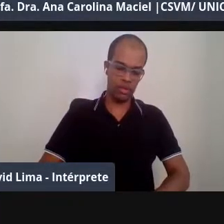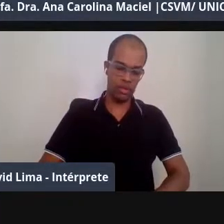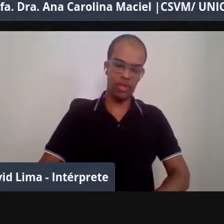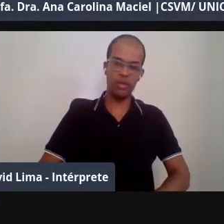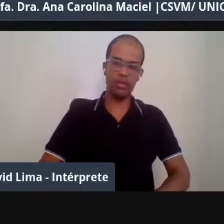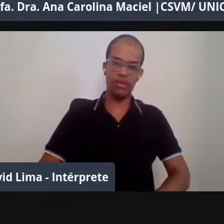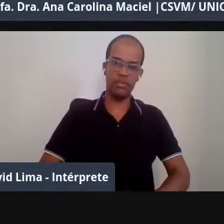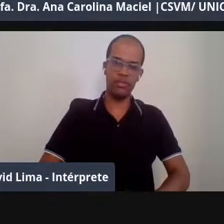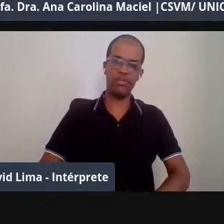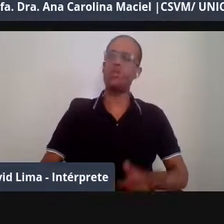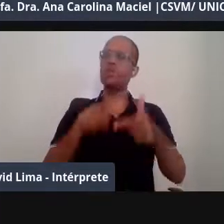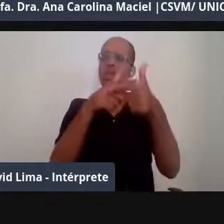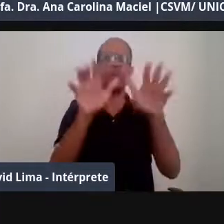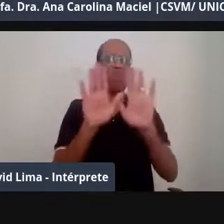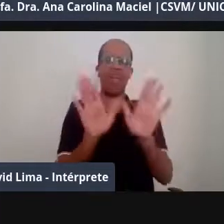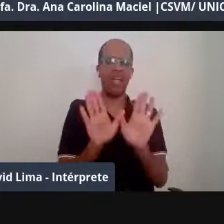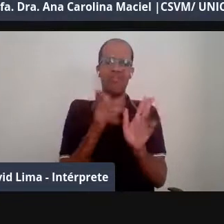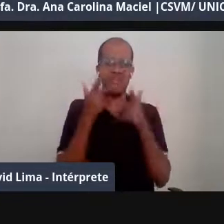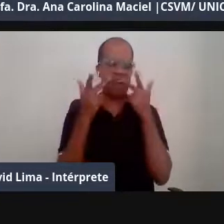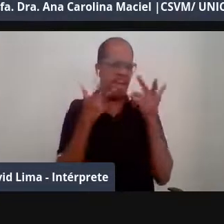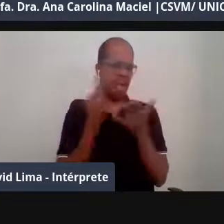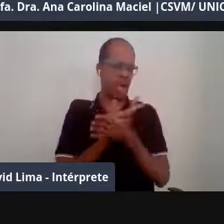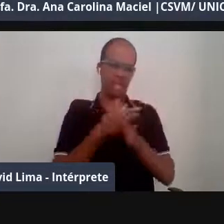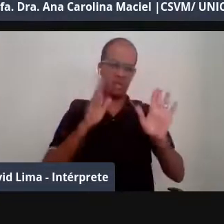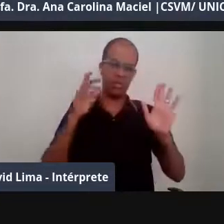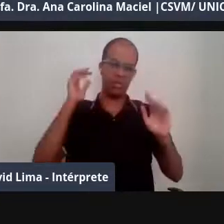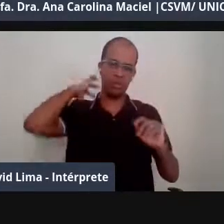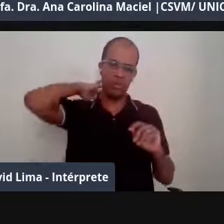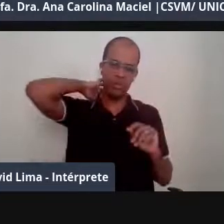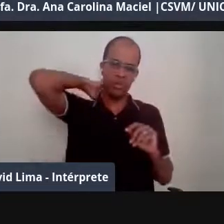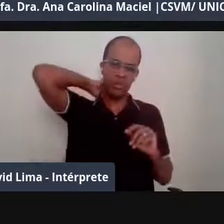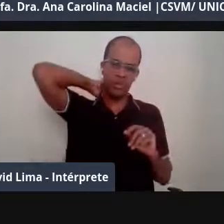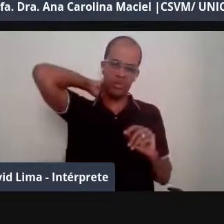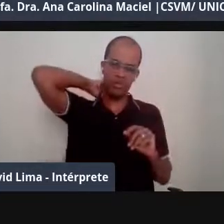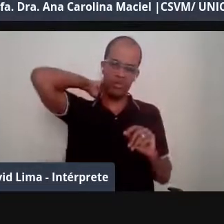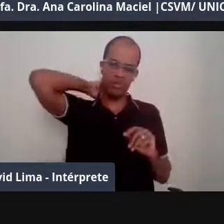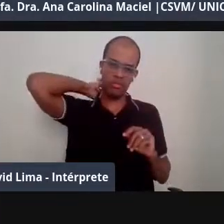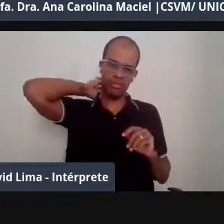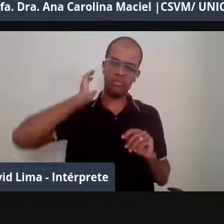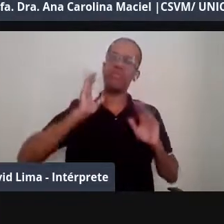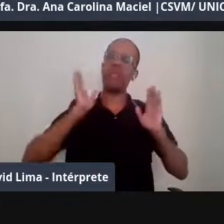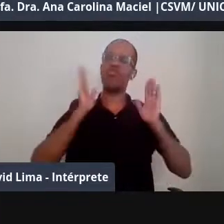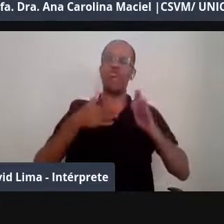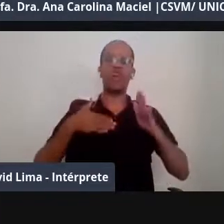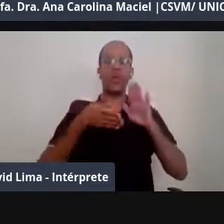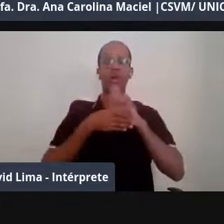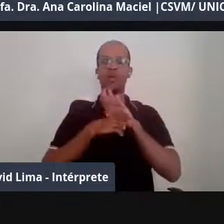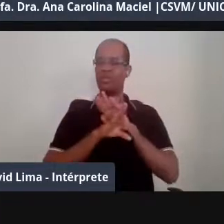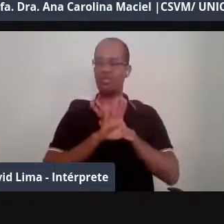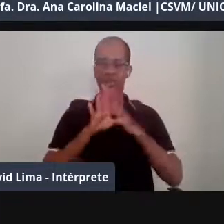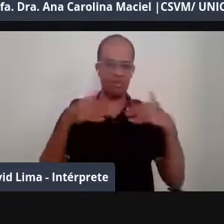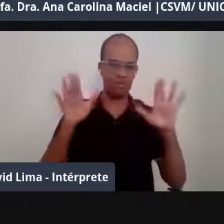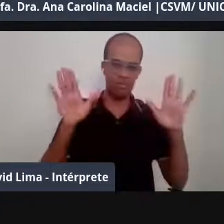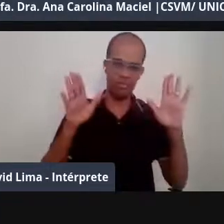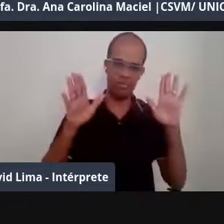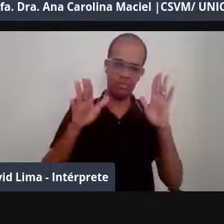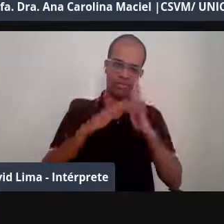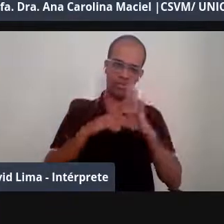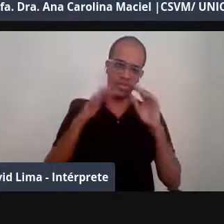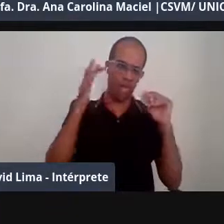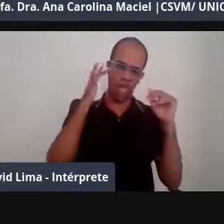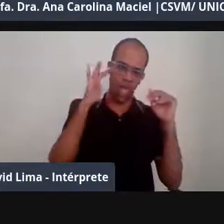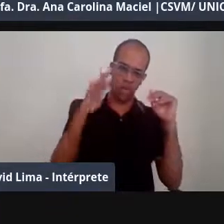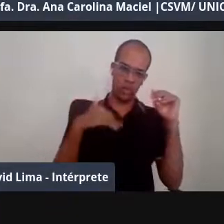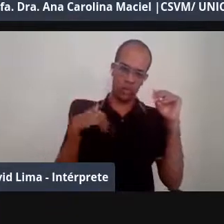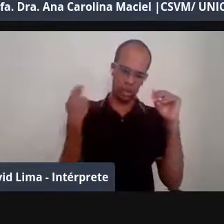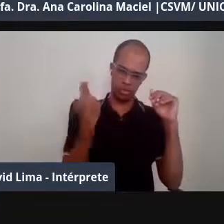Nenhum problema, senador. A minha situação de estrangeiro já me acostumou com isso. Eu mesmo não sei mais como se